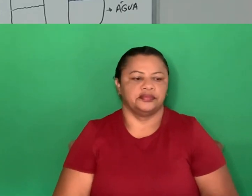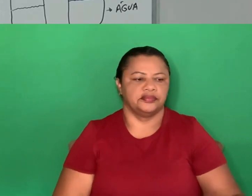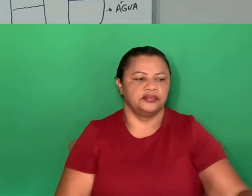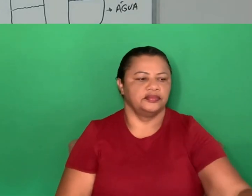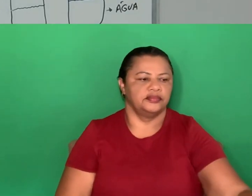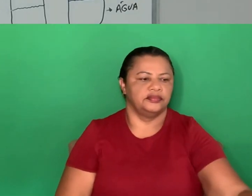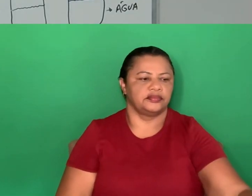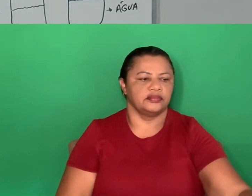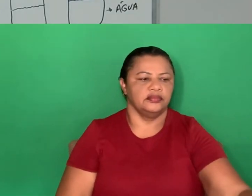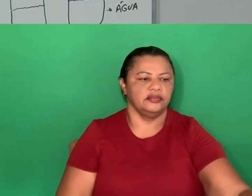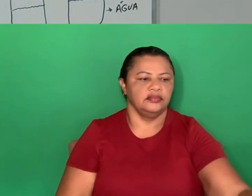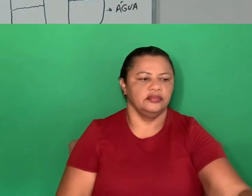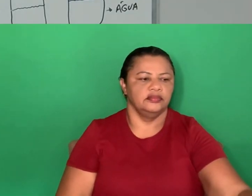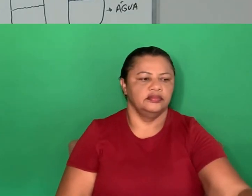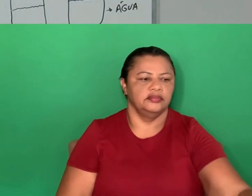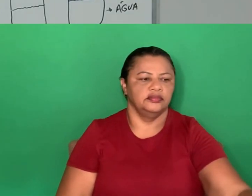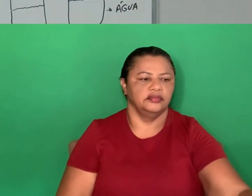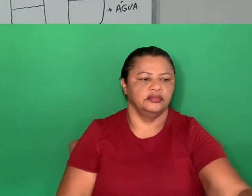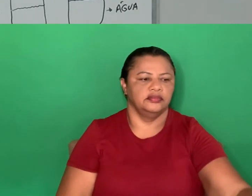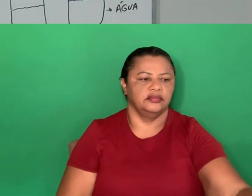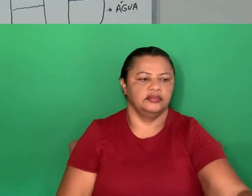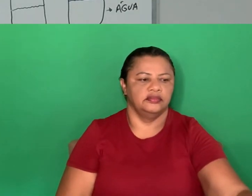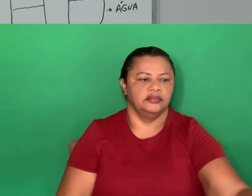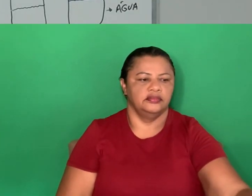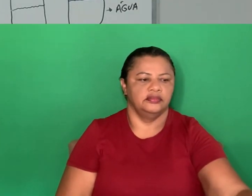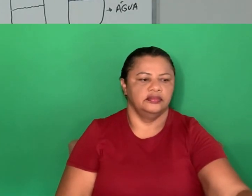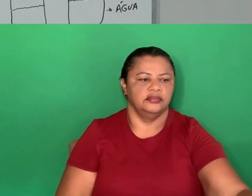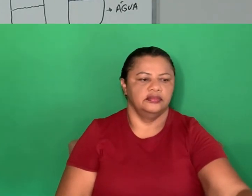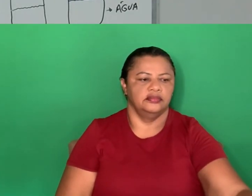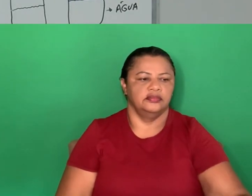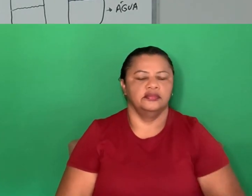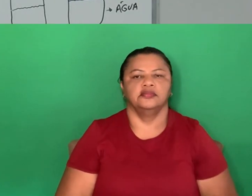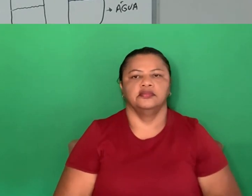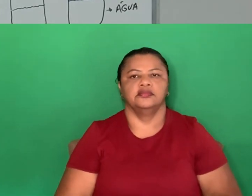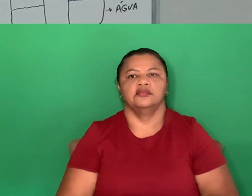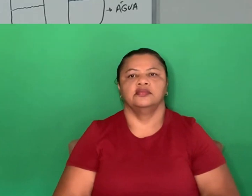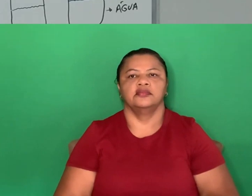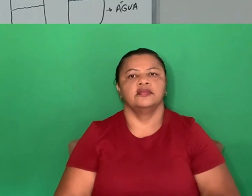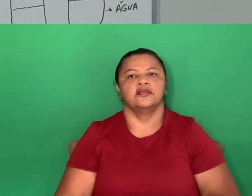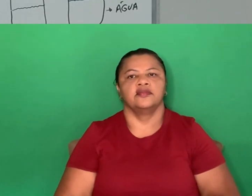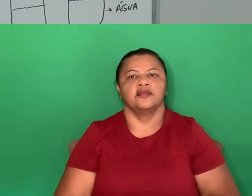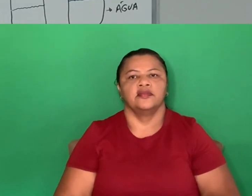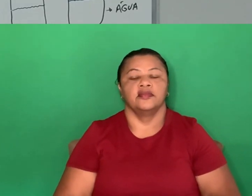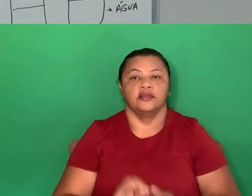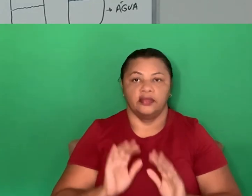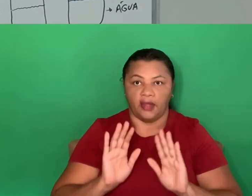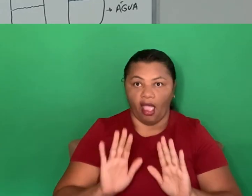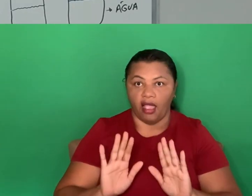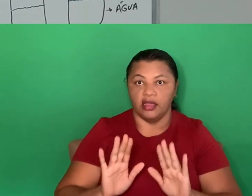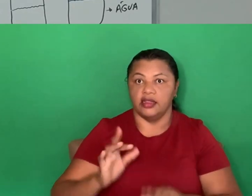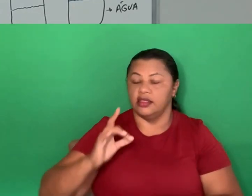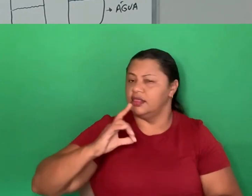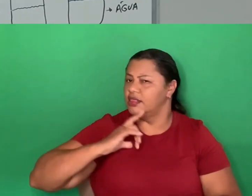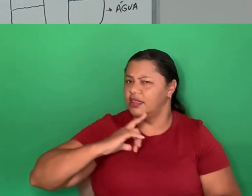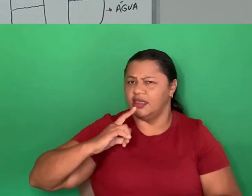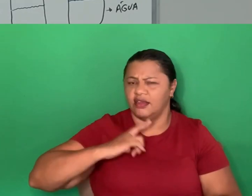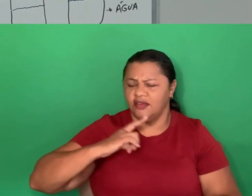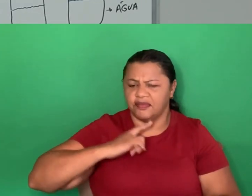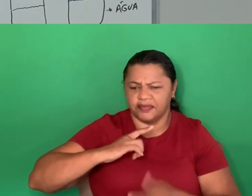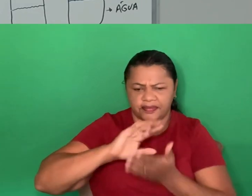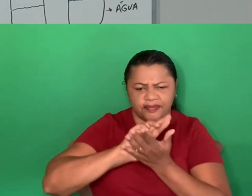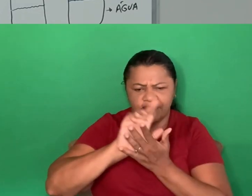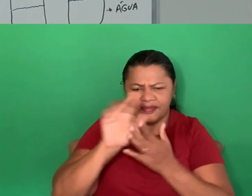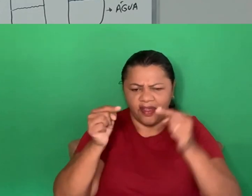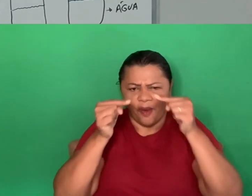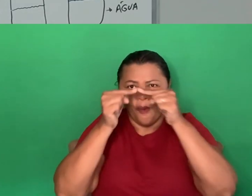A água tem ponto de fusão 0 graus Celsius. Tá? O gelo derrete a 0 graus Celsius, assim como a água também